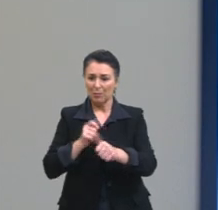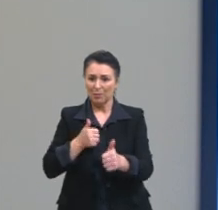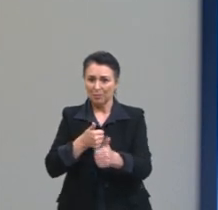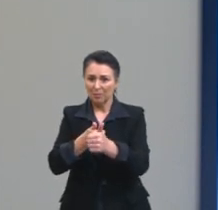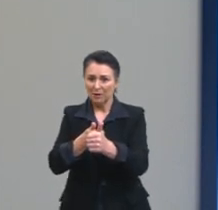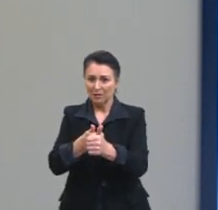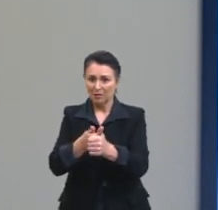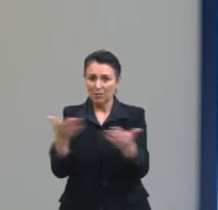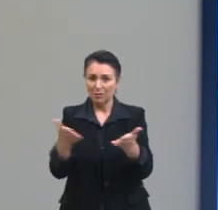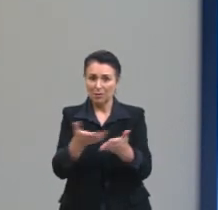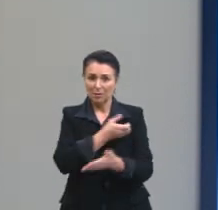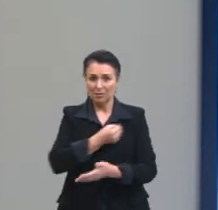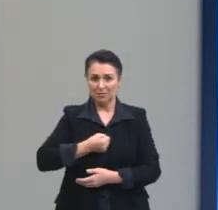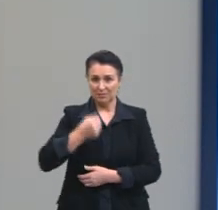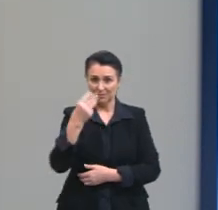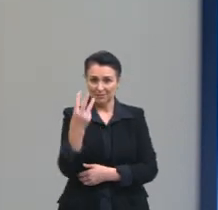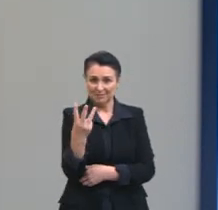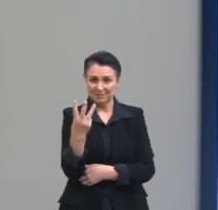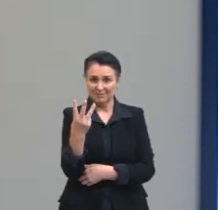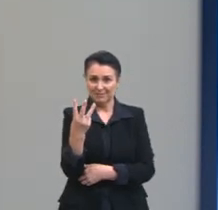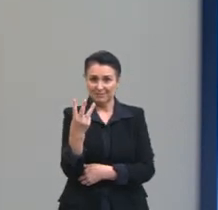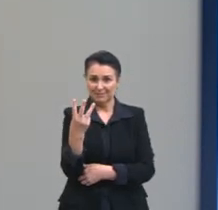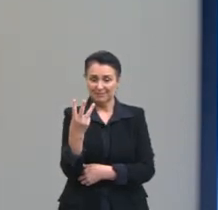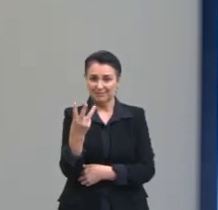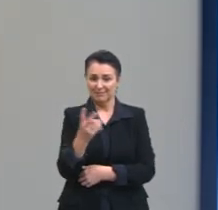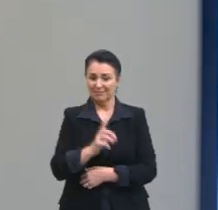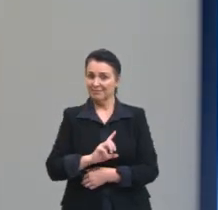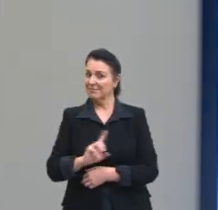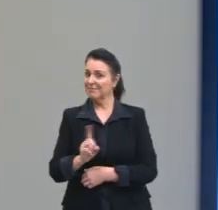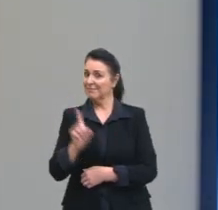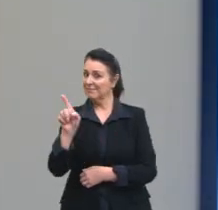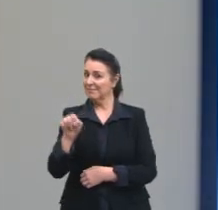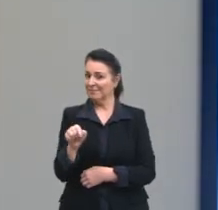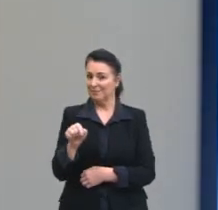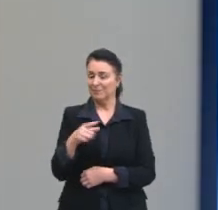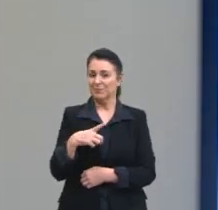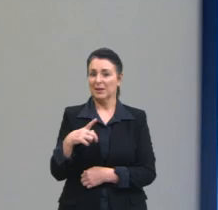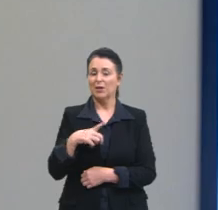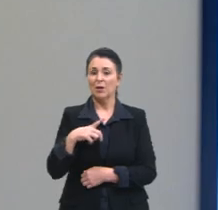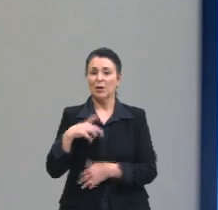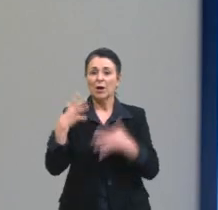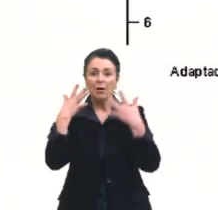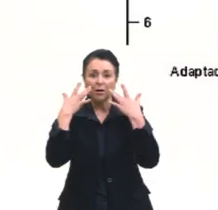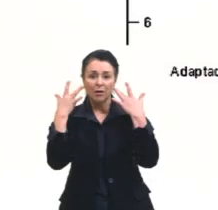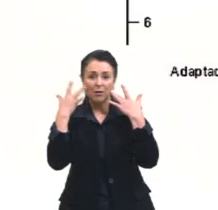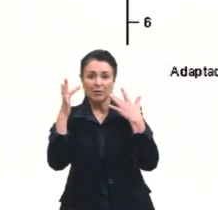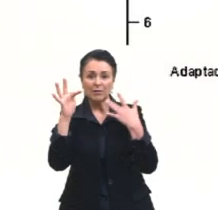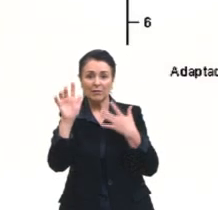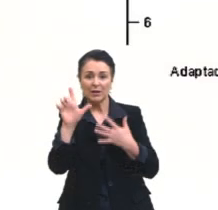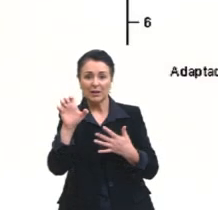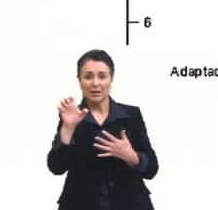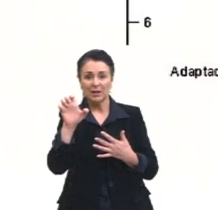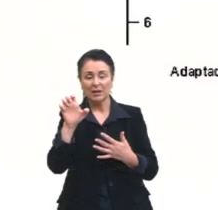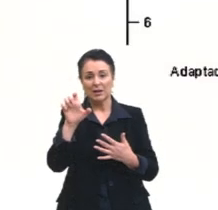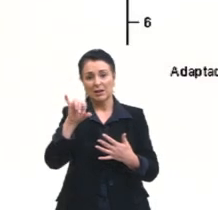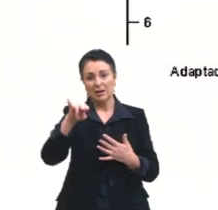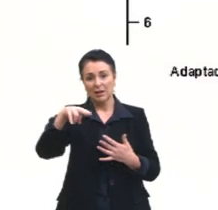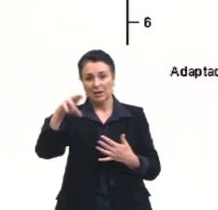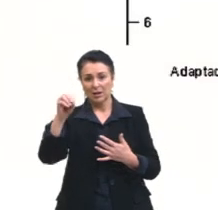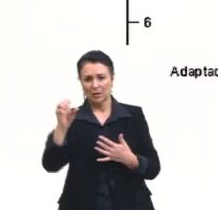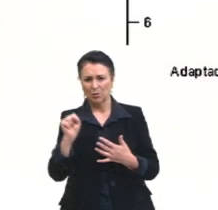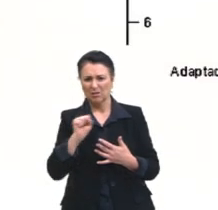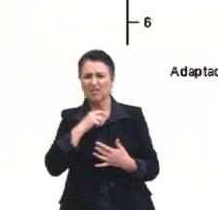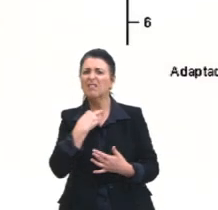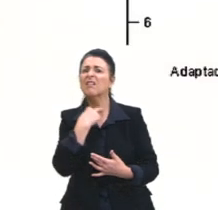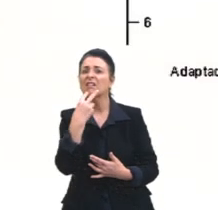número três Tá então não é os felinos rugidores letra B